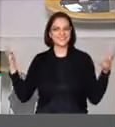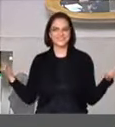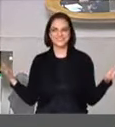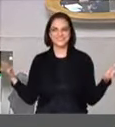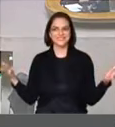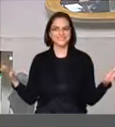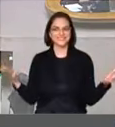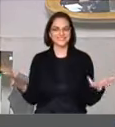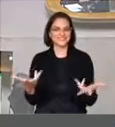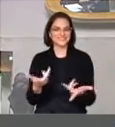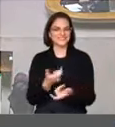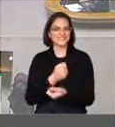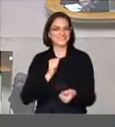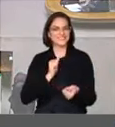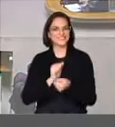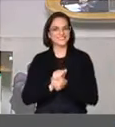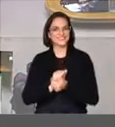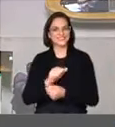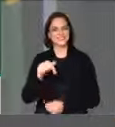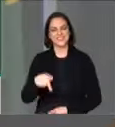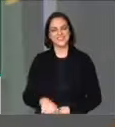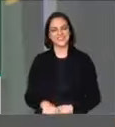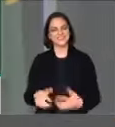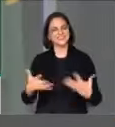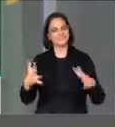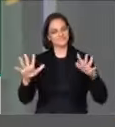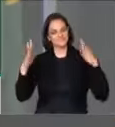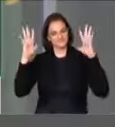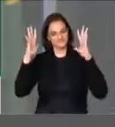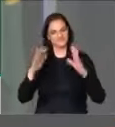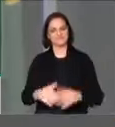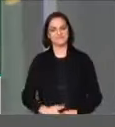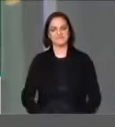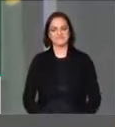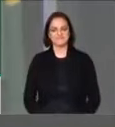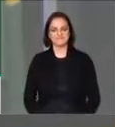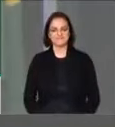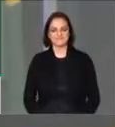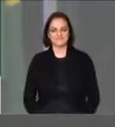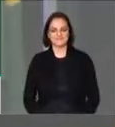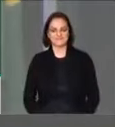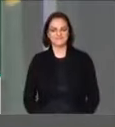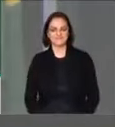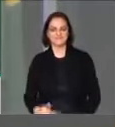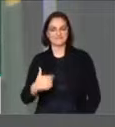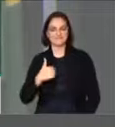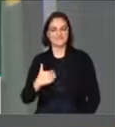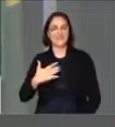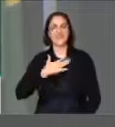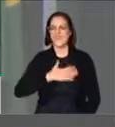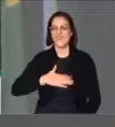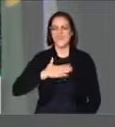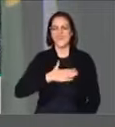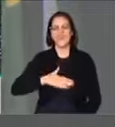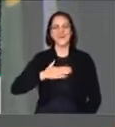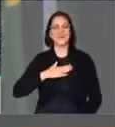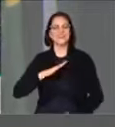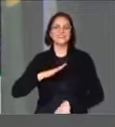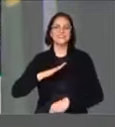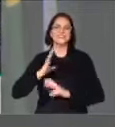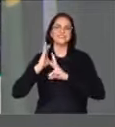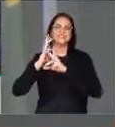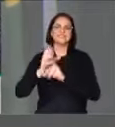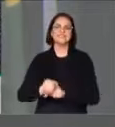fazer parte desse momento de celebração. E eu gosto muito dessas datas icônicas, né? 50